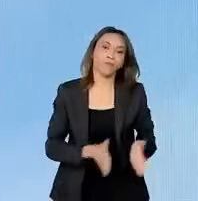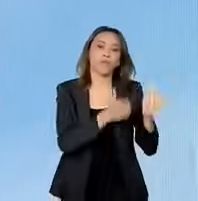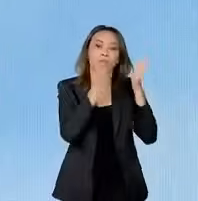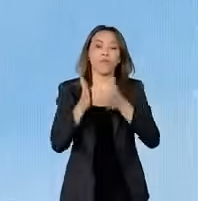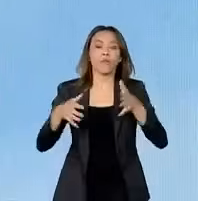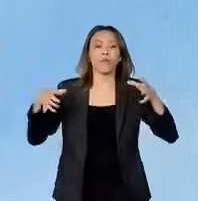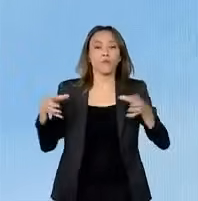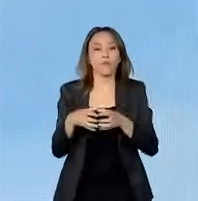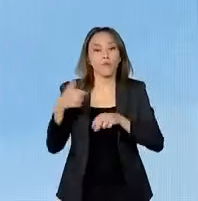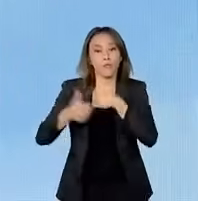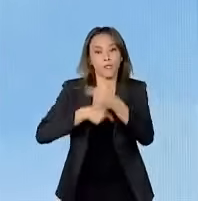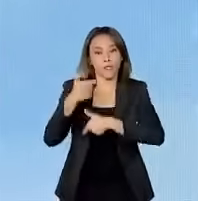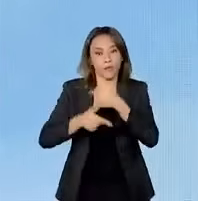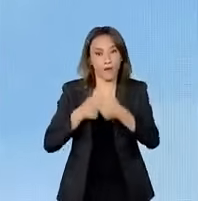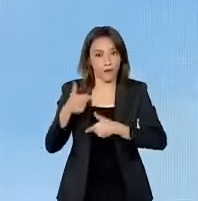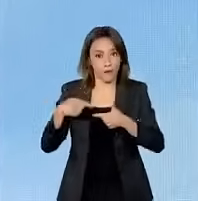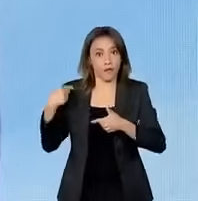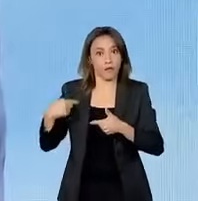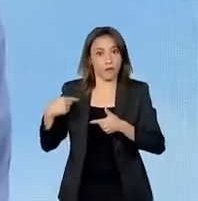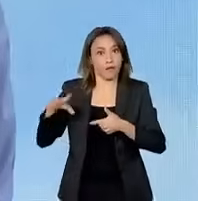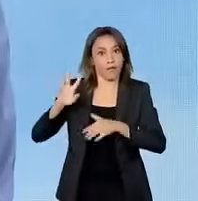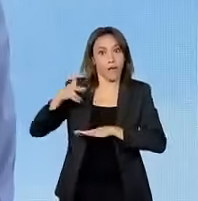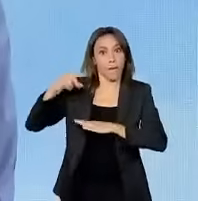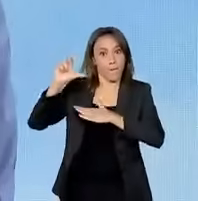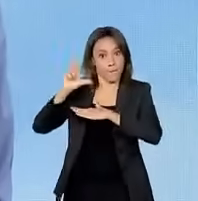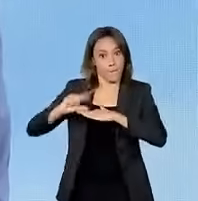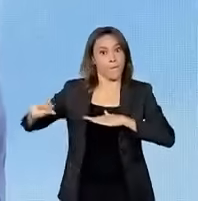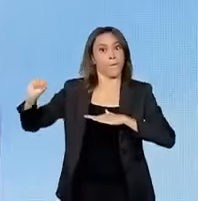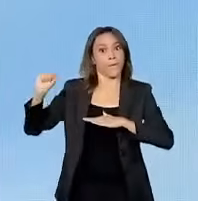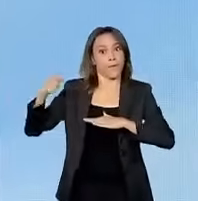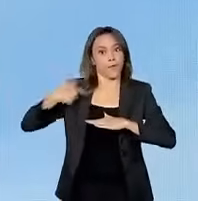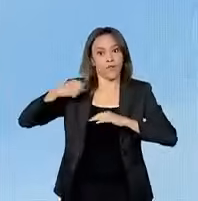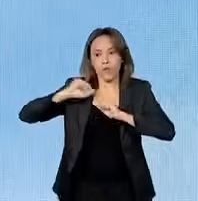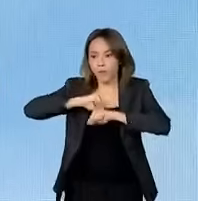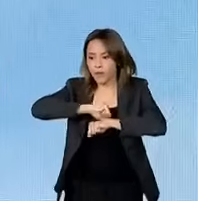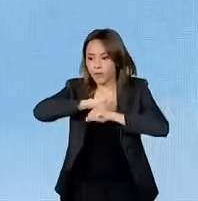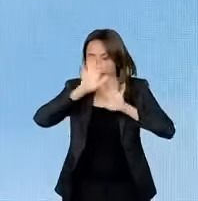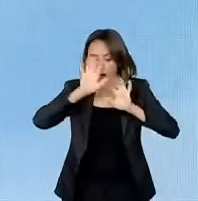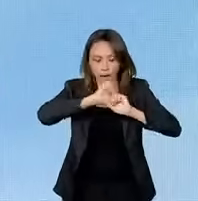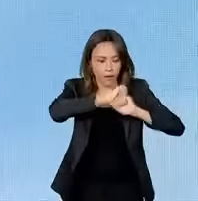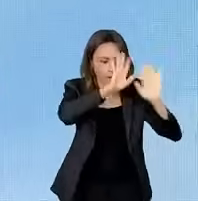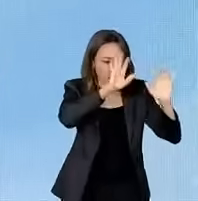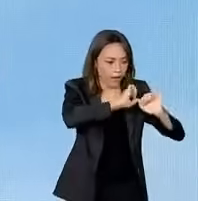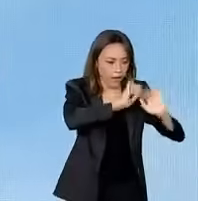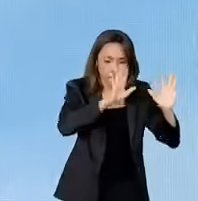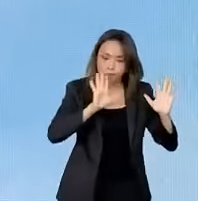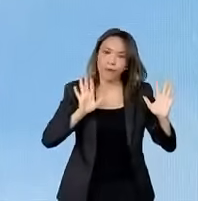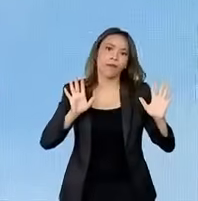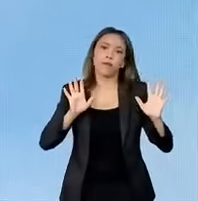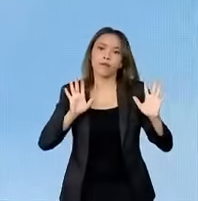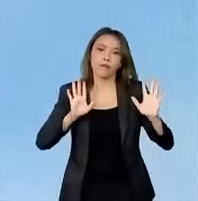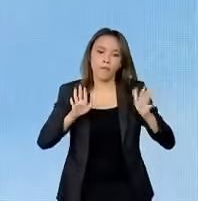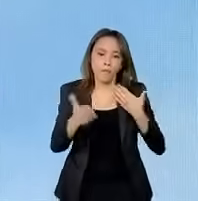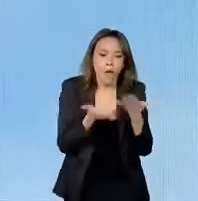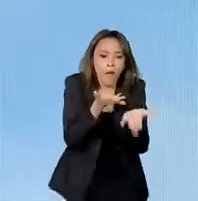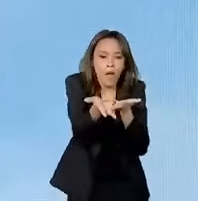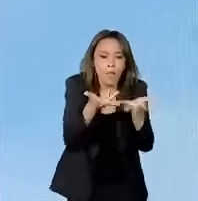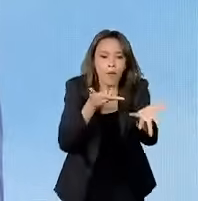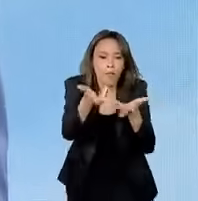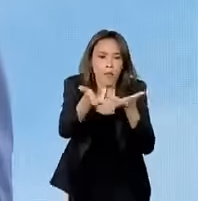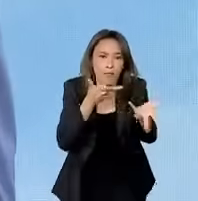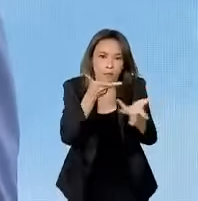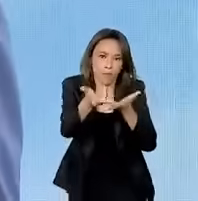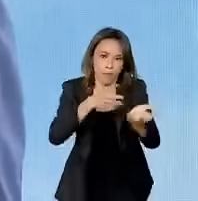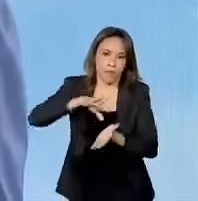da Secretaria-Geral da Presidência, juntamente de forma transparente, como foi com as entidades construindo